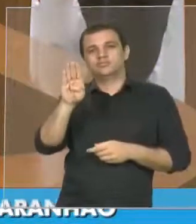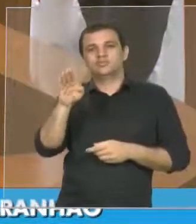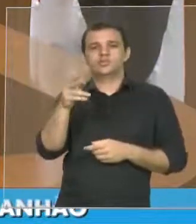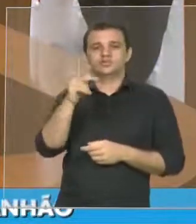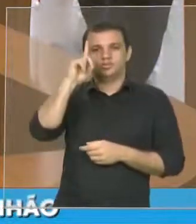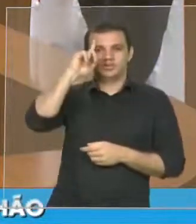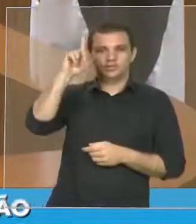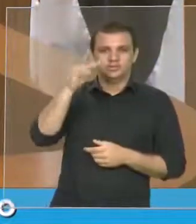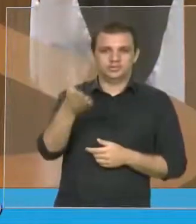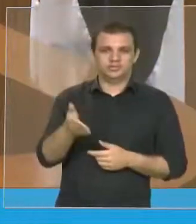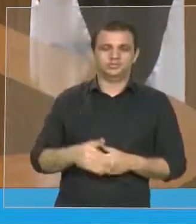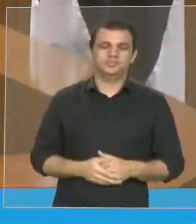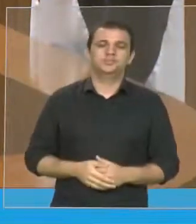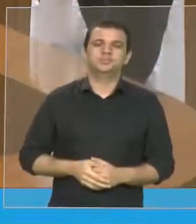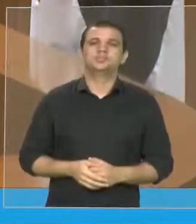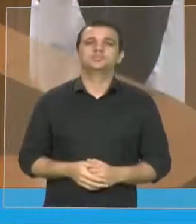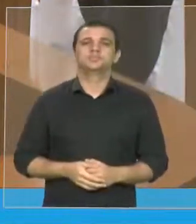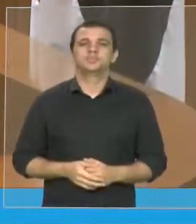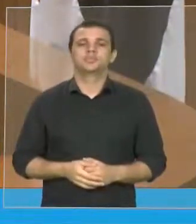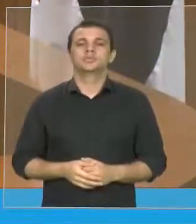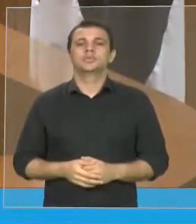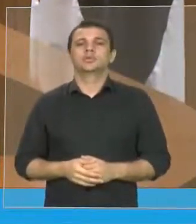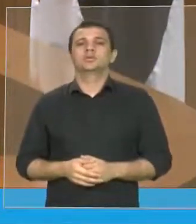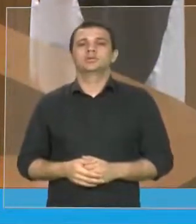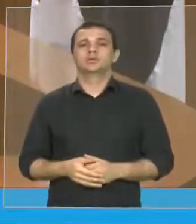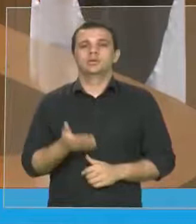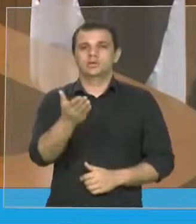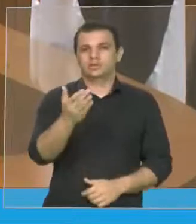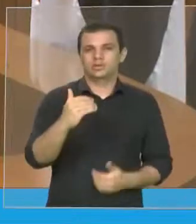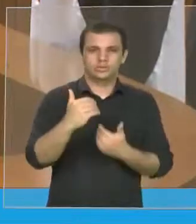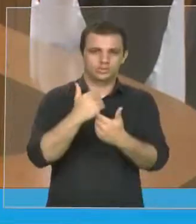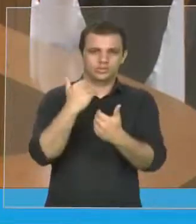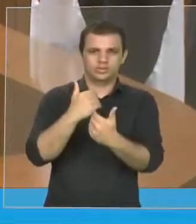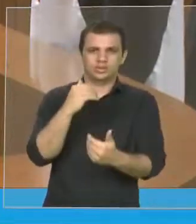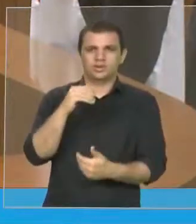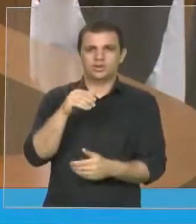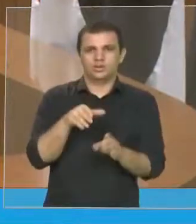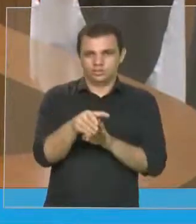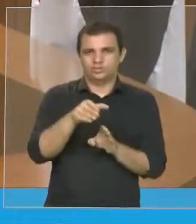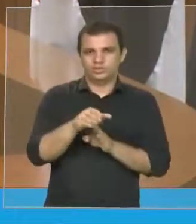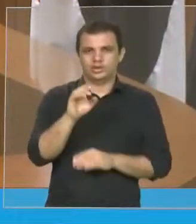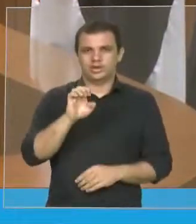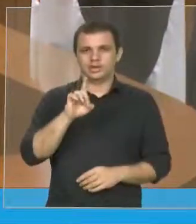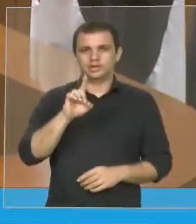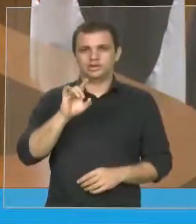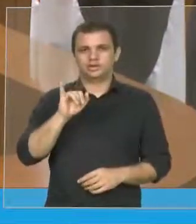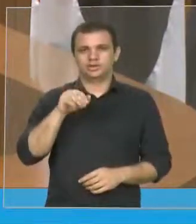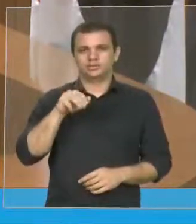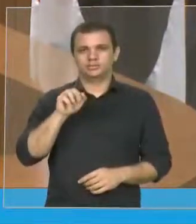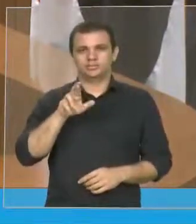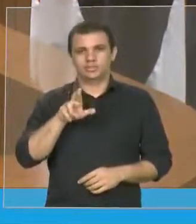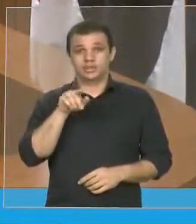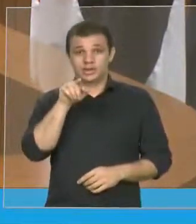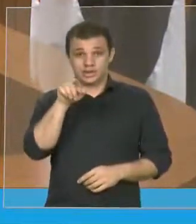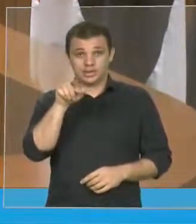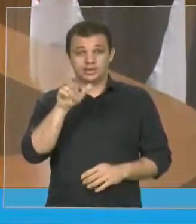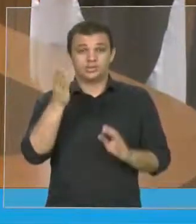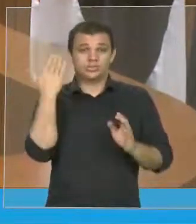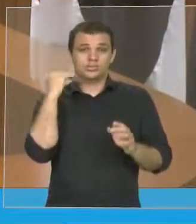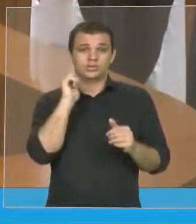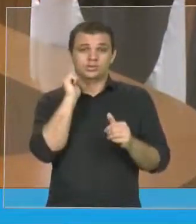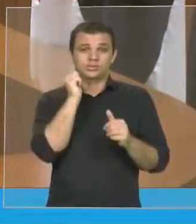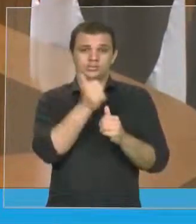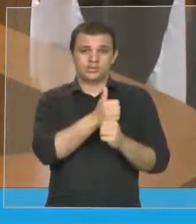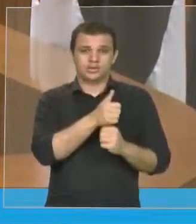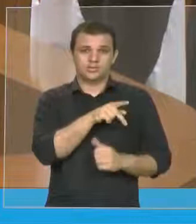competência. E, conselheiro Edmar, Vossa Excelência que foi que presidiu esta instituição por